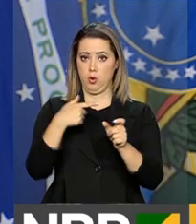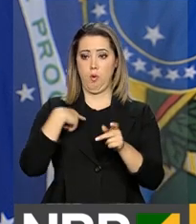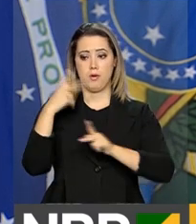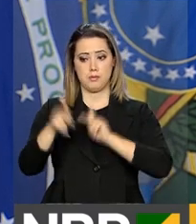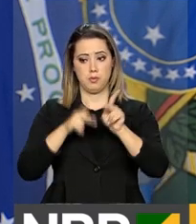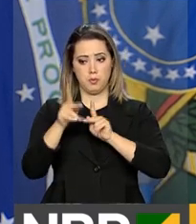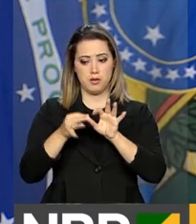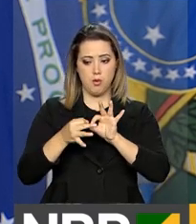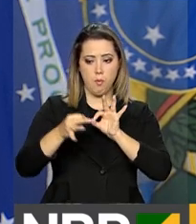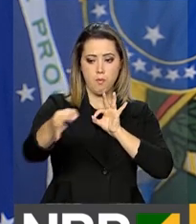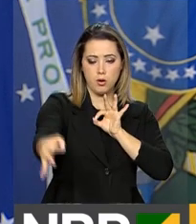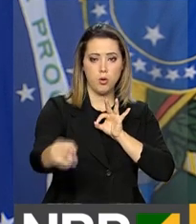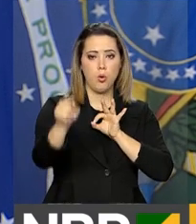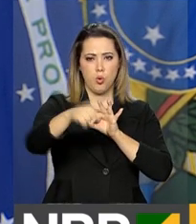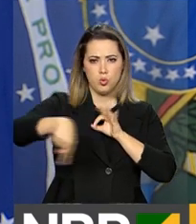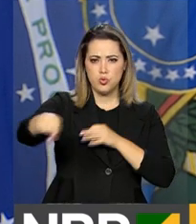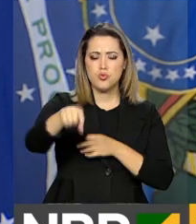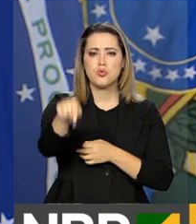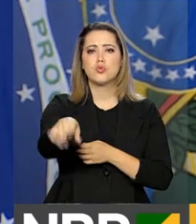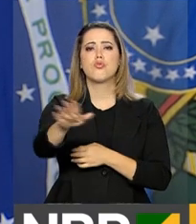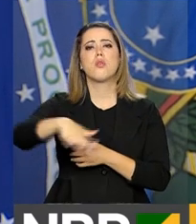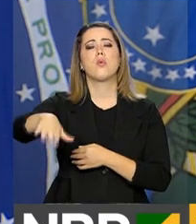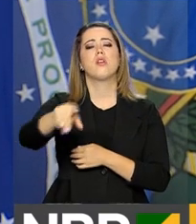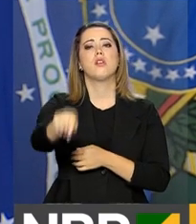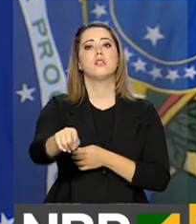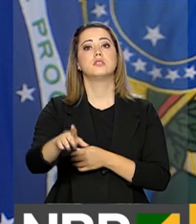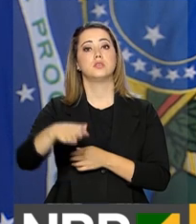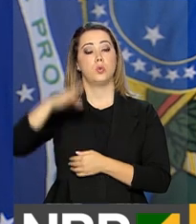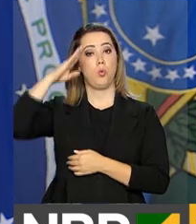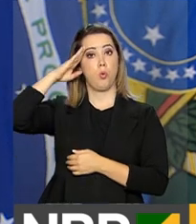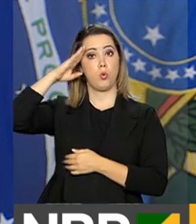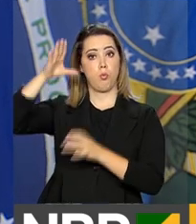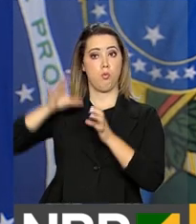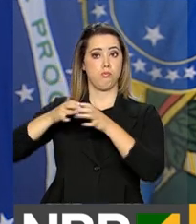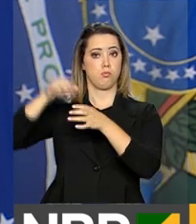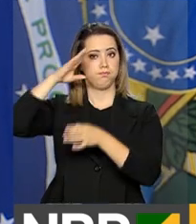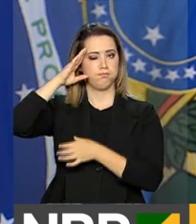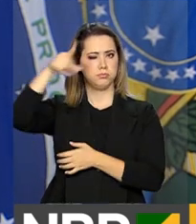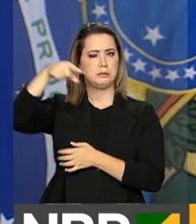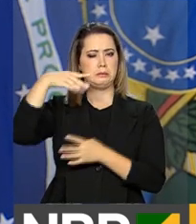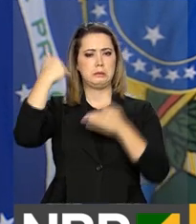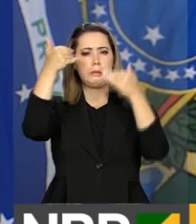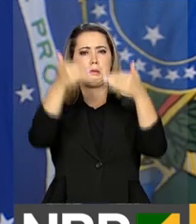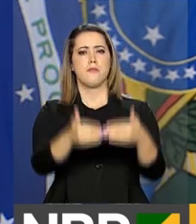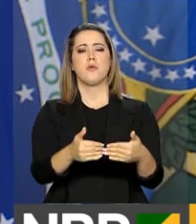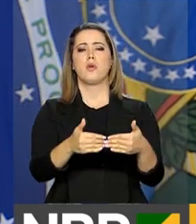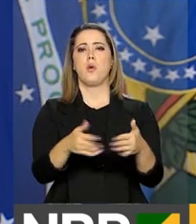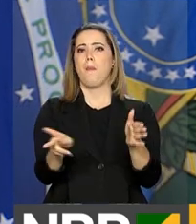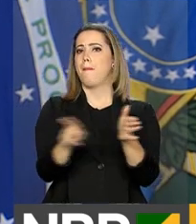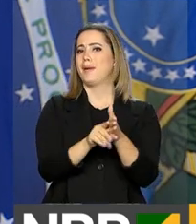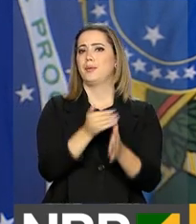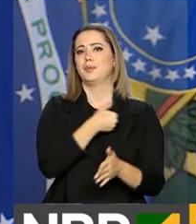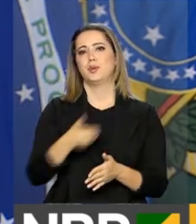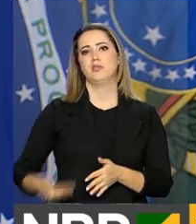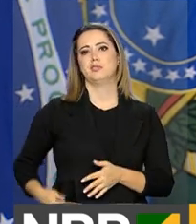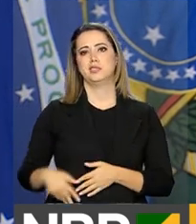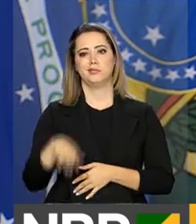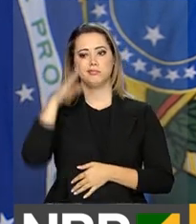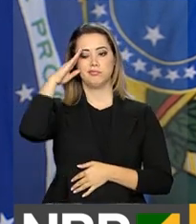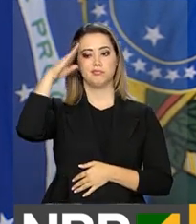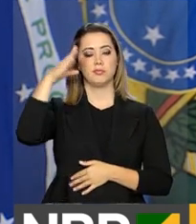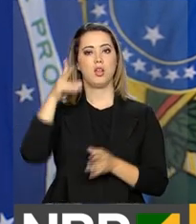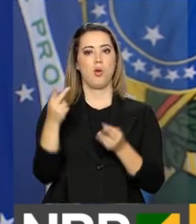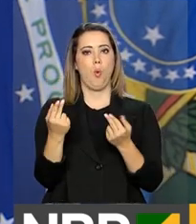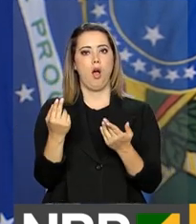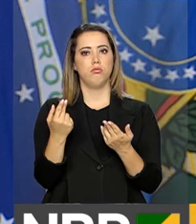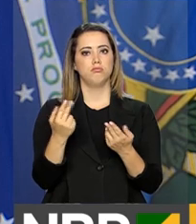as Forças Armadas são a expressão visível da presença do Estado. Aliás, nas muitas vezes,